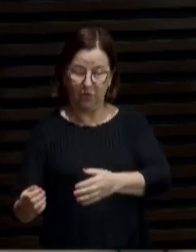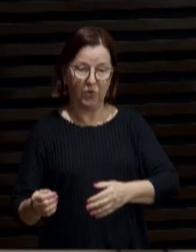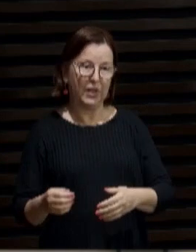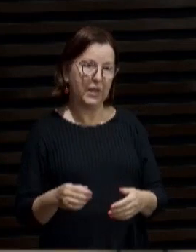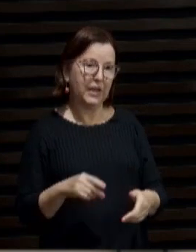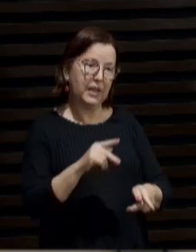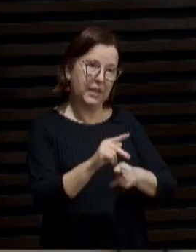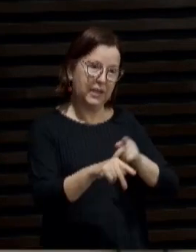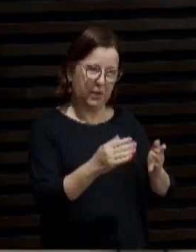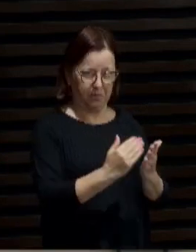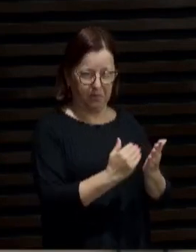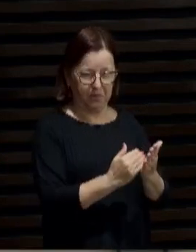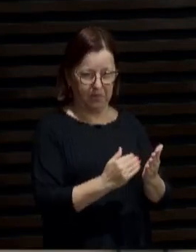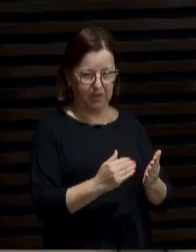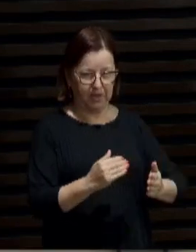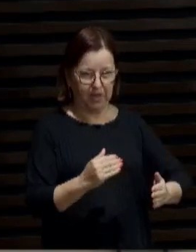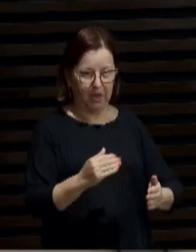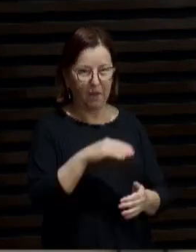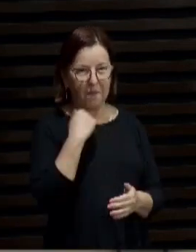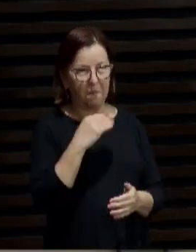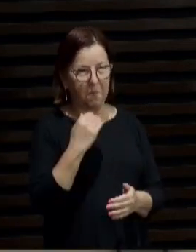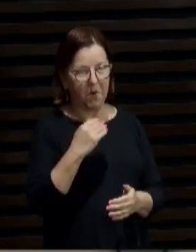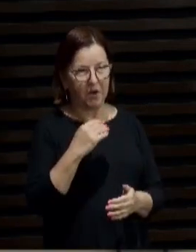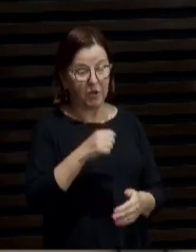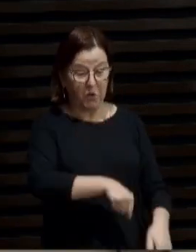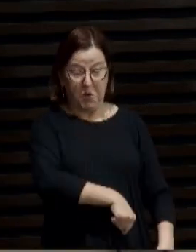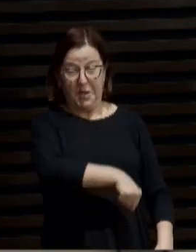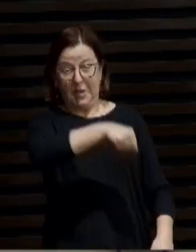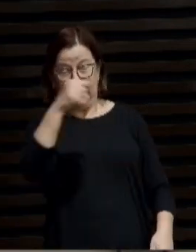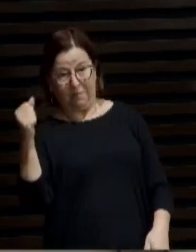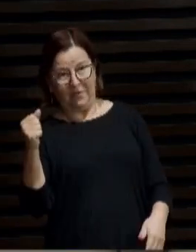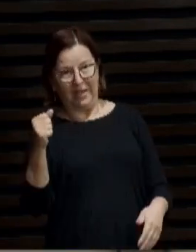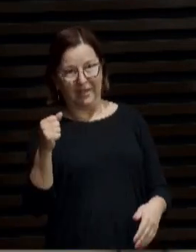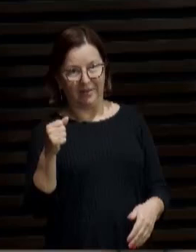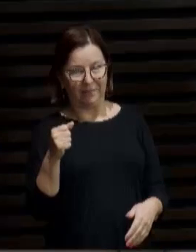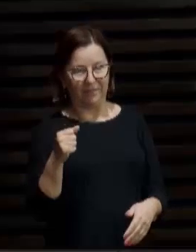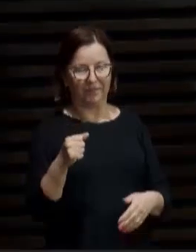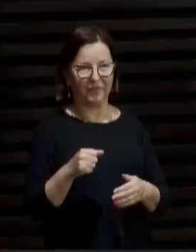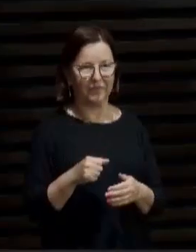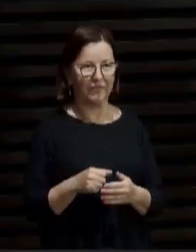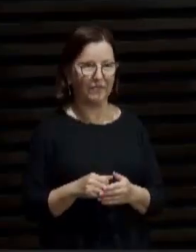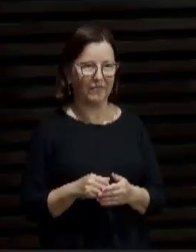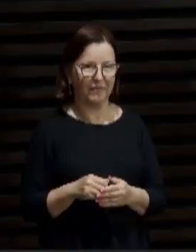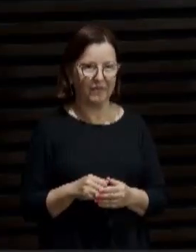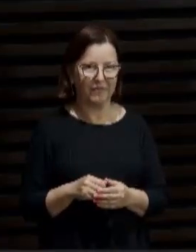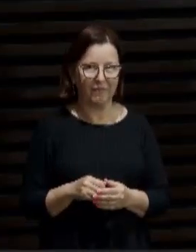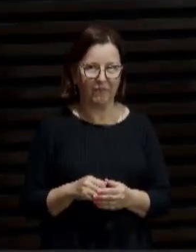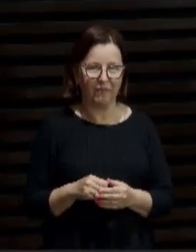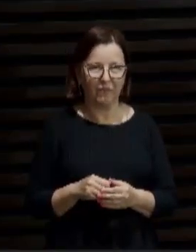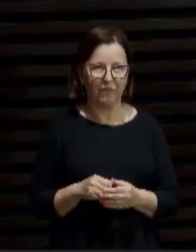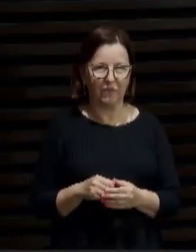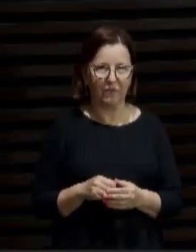com a espada que sai da boca daqueles que estava montado no cavalo. E todas as aves se fartaram de suas carnes. É uma cena